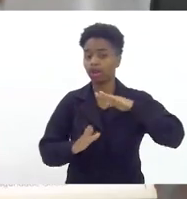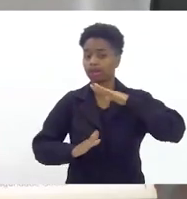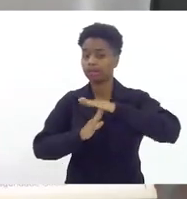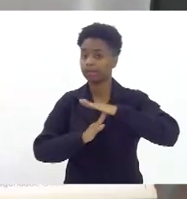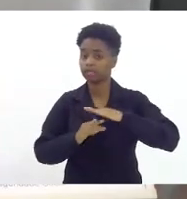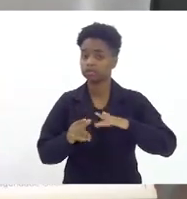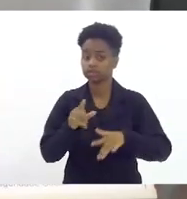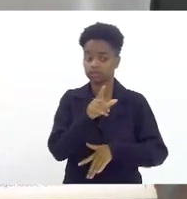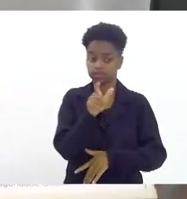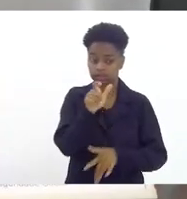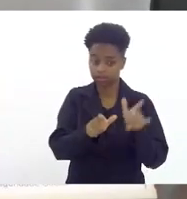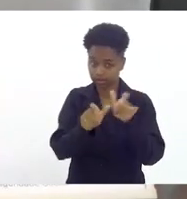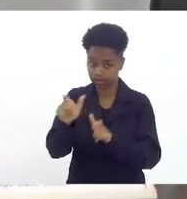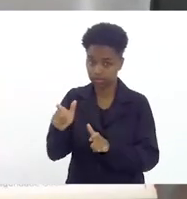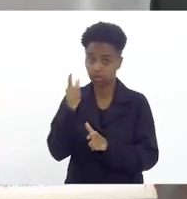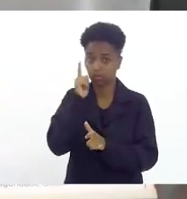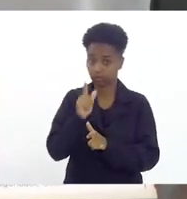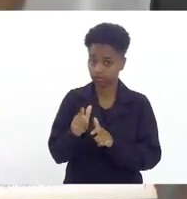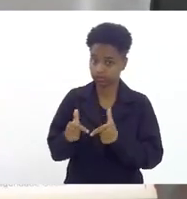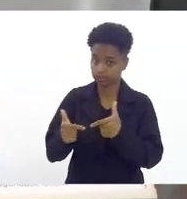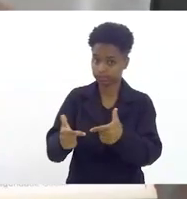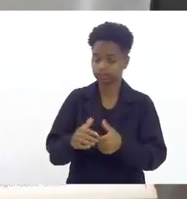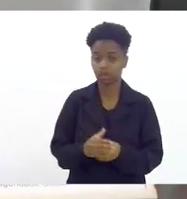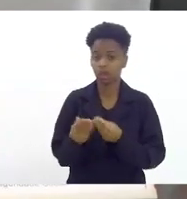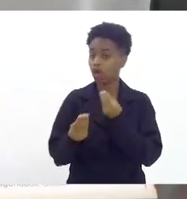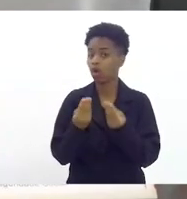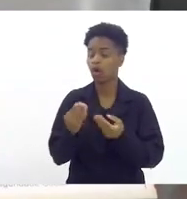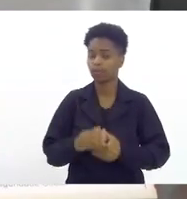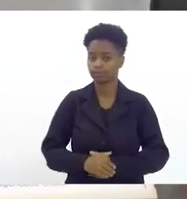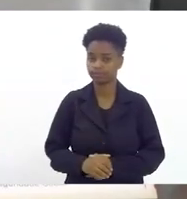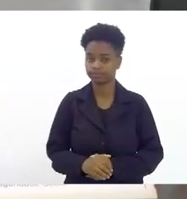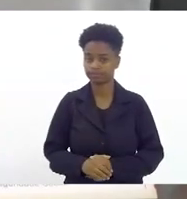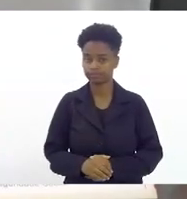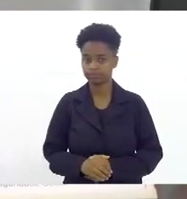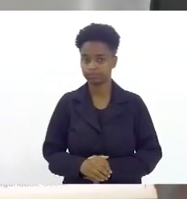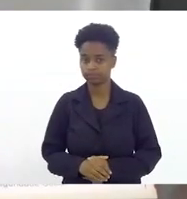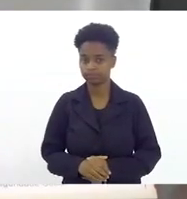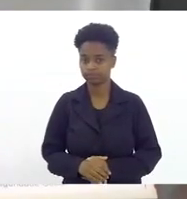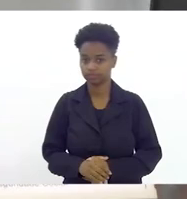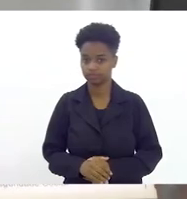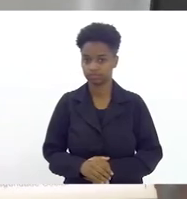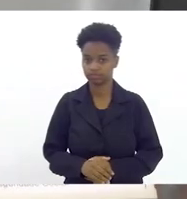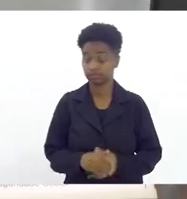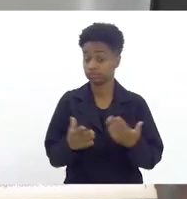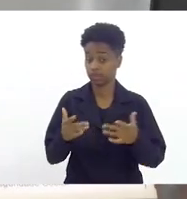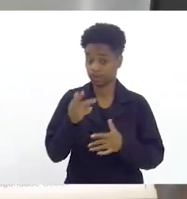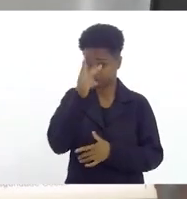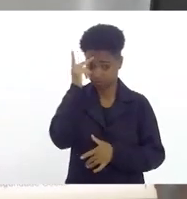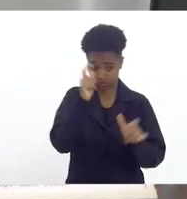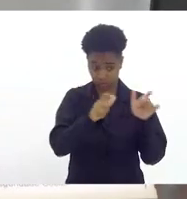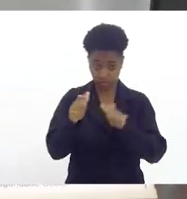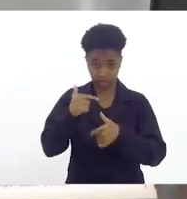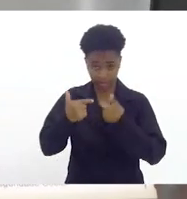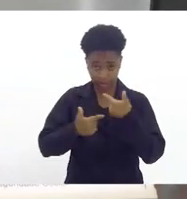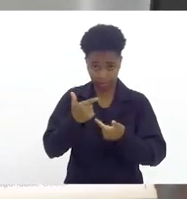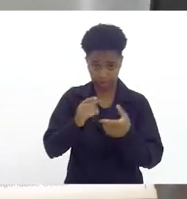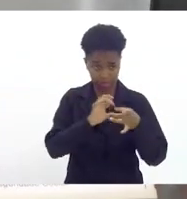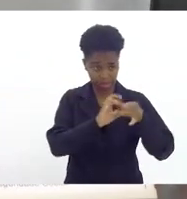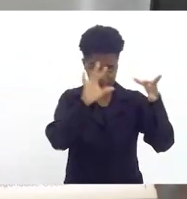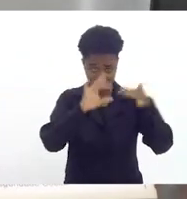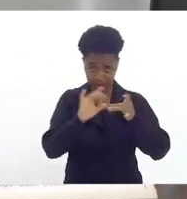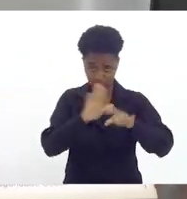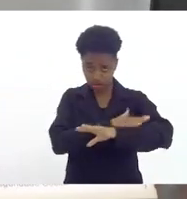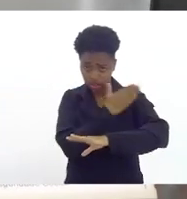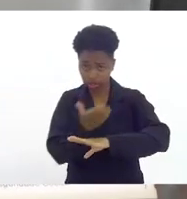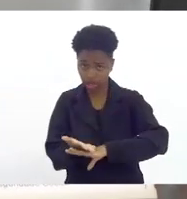para que esse emprego se estreia como é que faz quer dizer o trabalhador a trabalhadora ficar à disposição